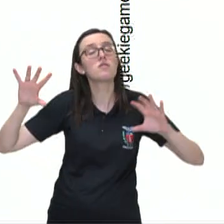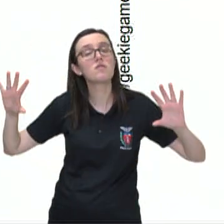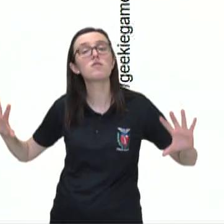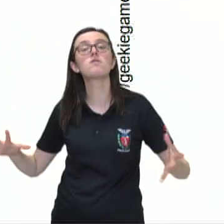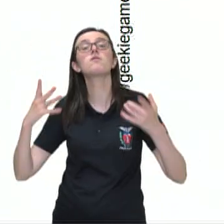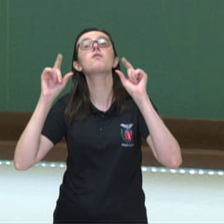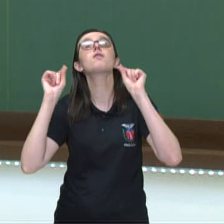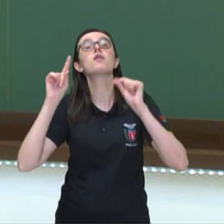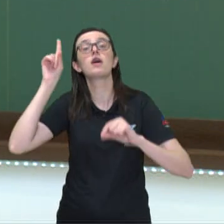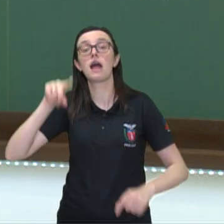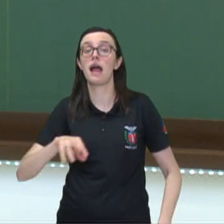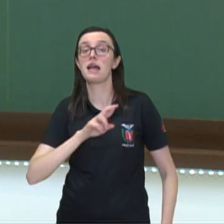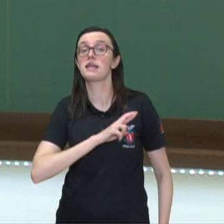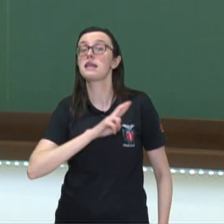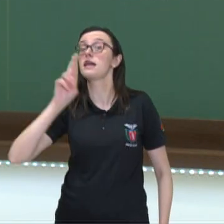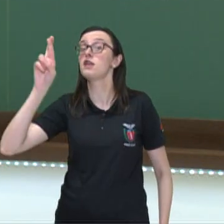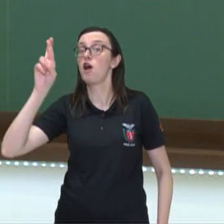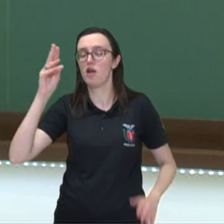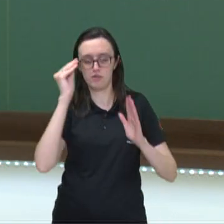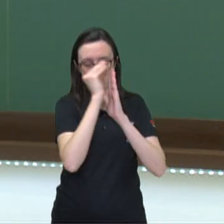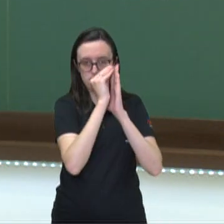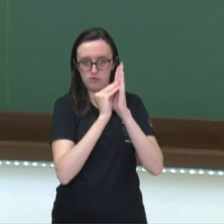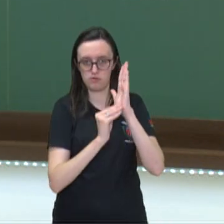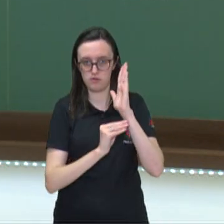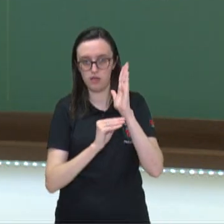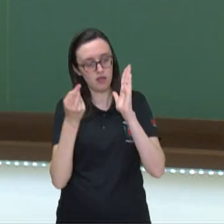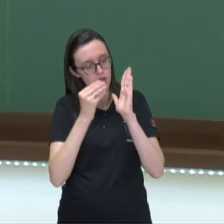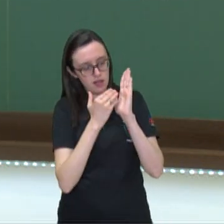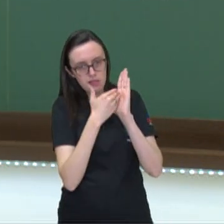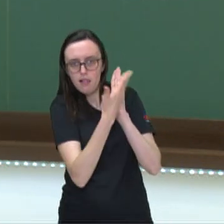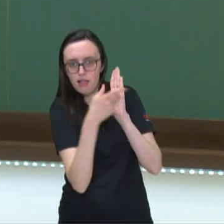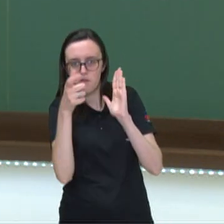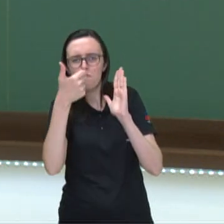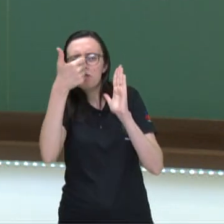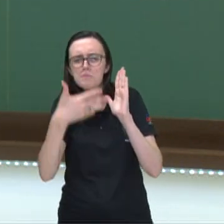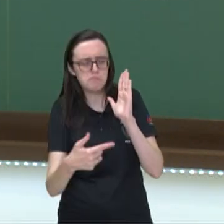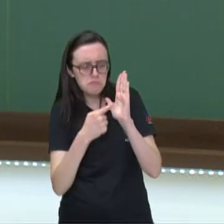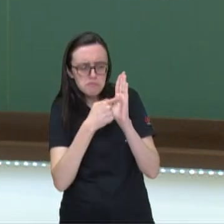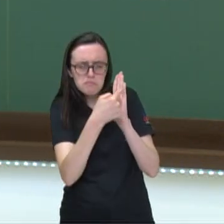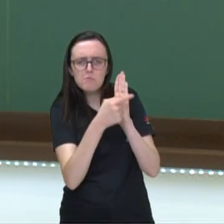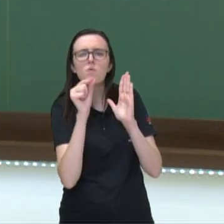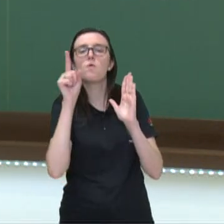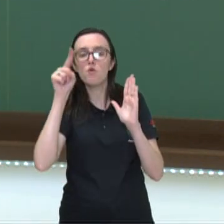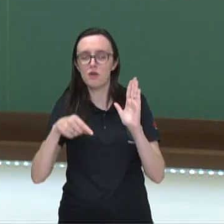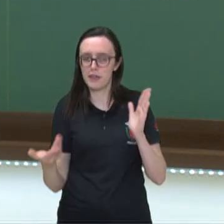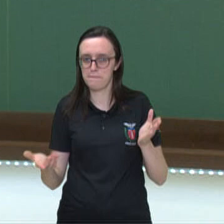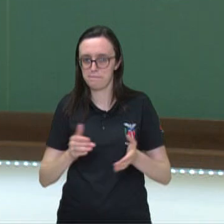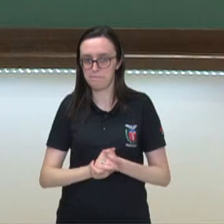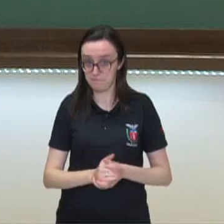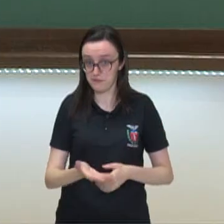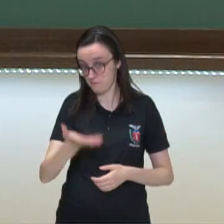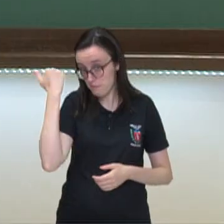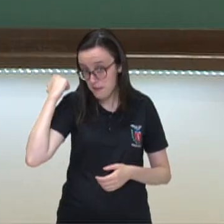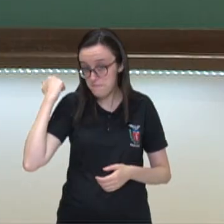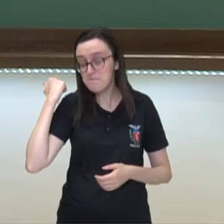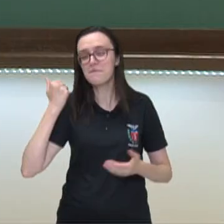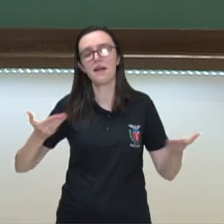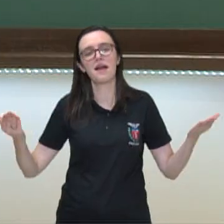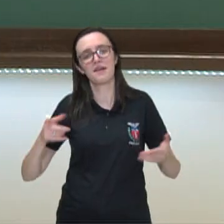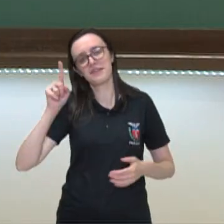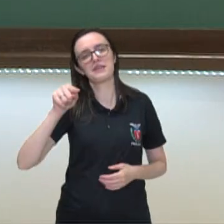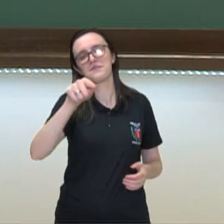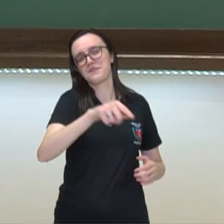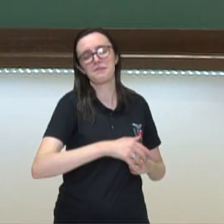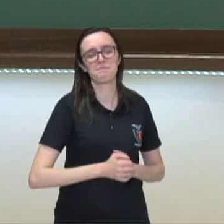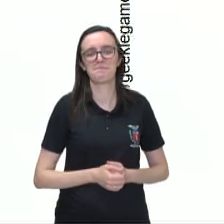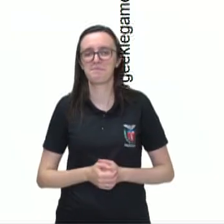que são religiosas. E do ladinho você pode explicar o que é essa data religiosa. Vamos lá? Então agora é com